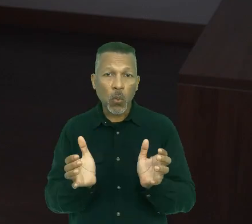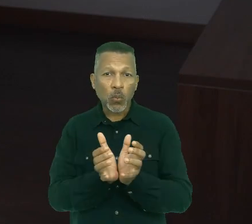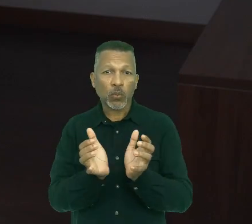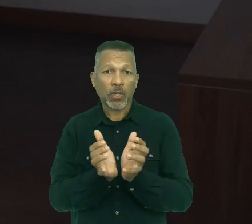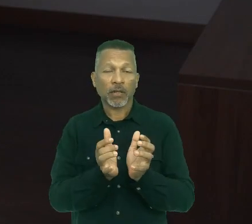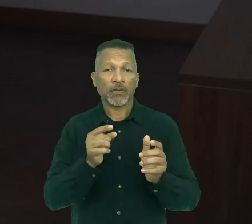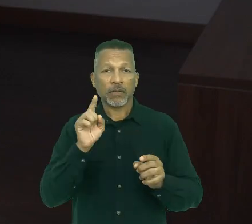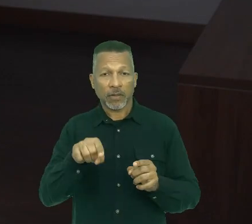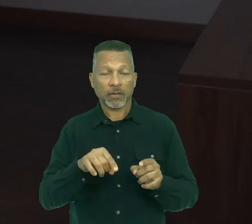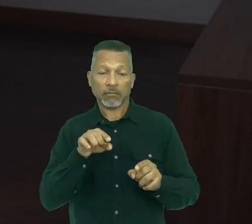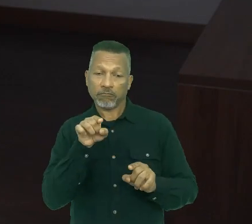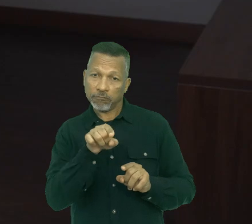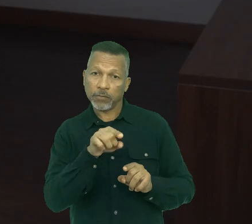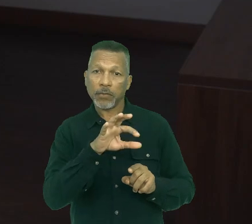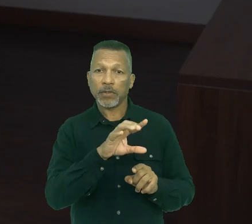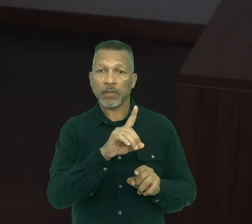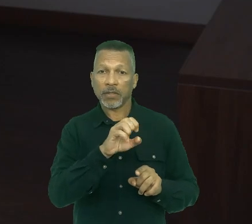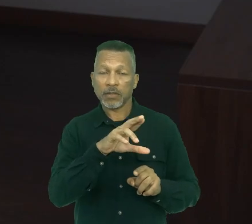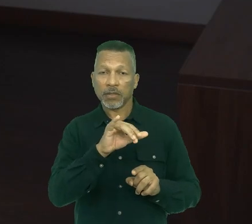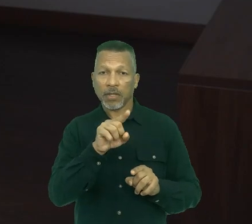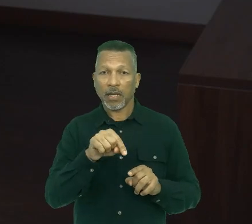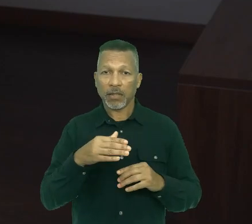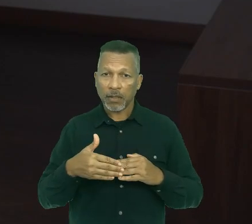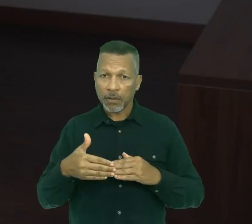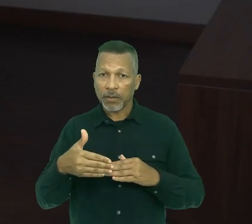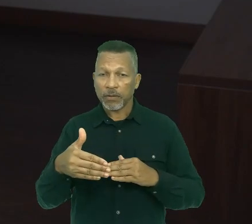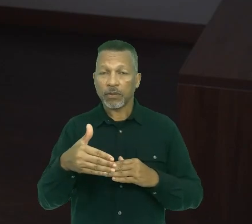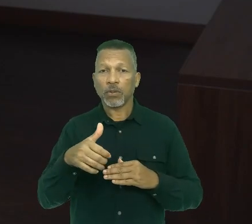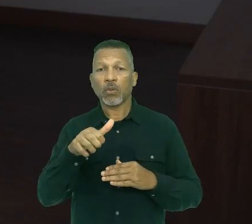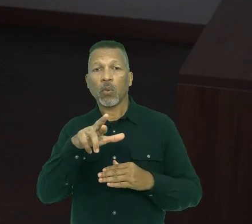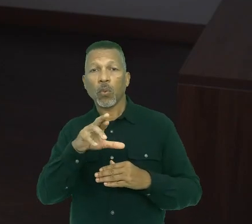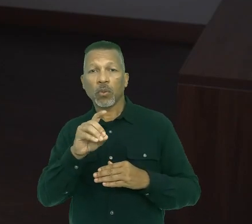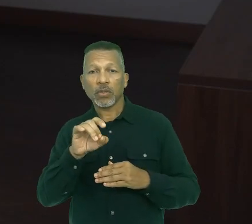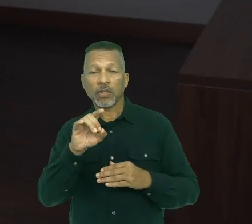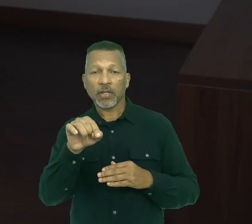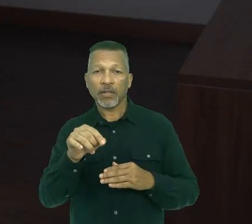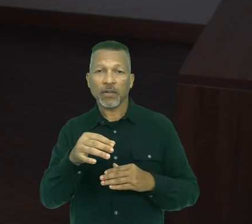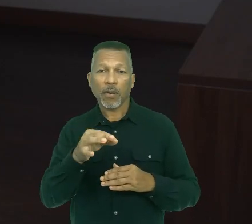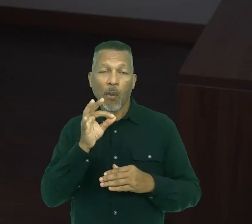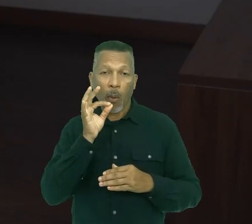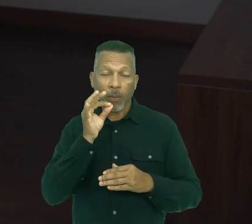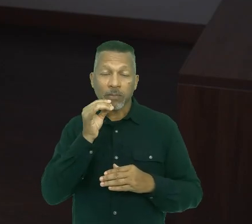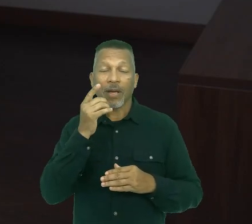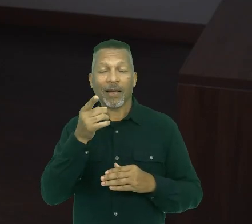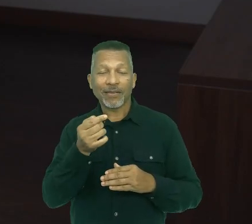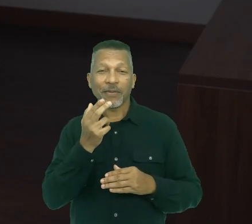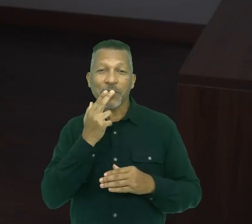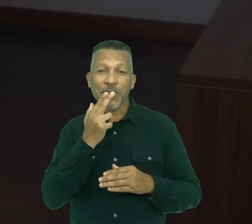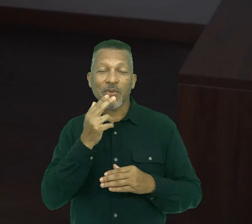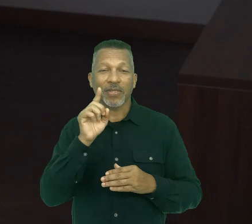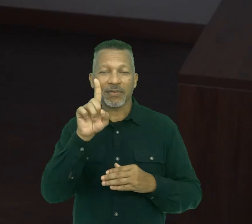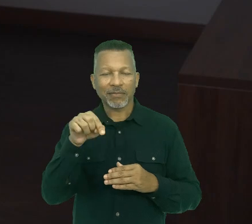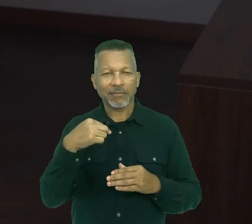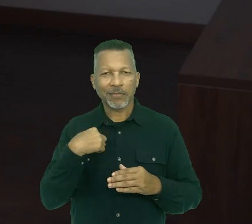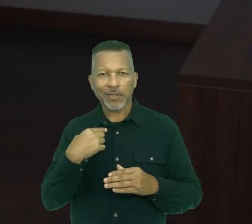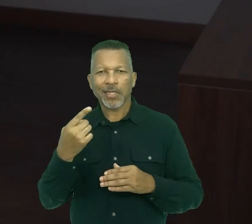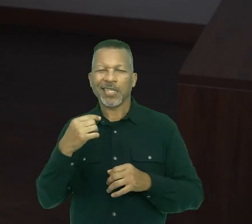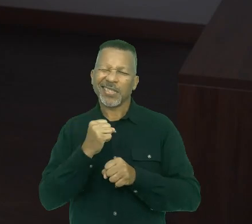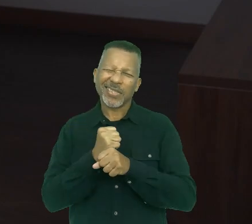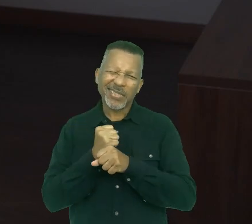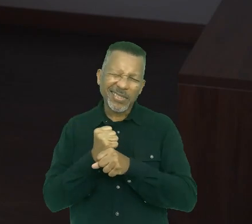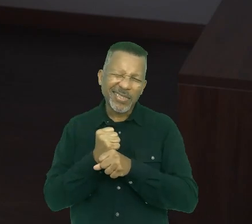Ele, mas o Darcy. Aí, daí para frente, encontrei com o Ricardo, lembro que ele fumava um cigarrinho de palha e tal, e ali foram anos